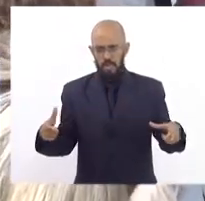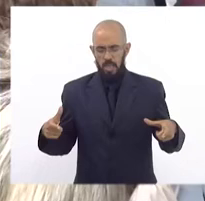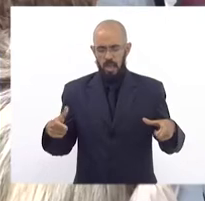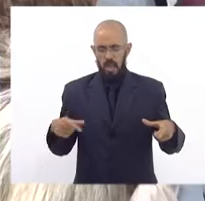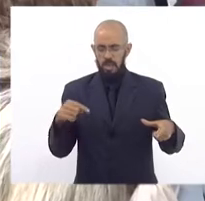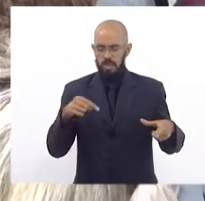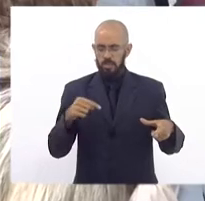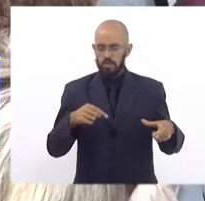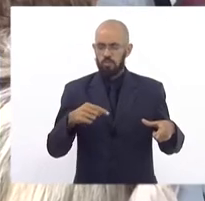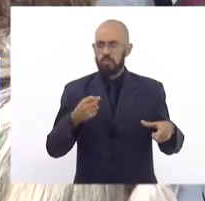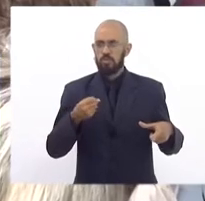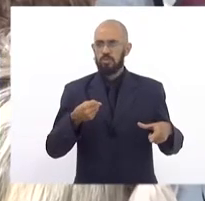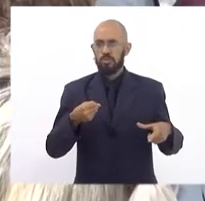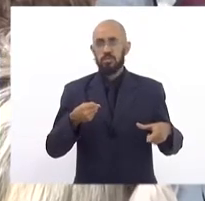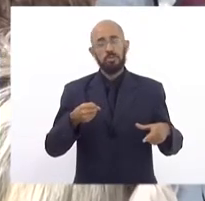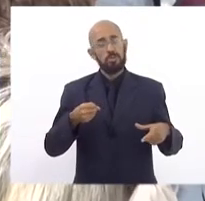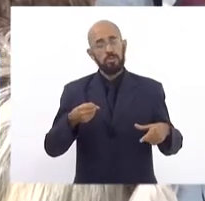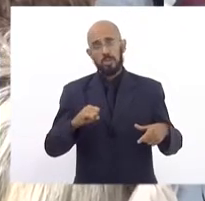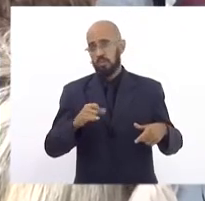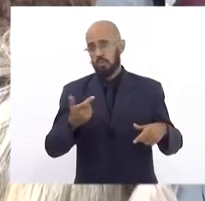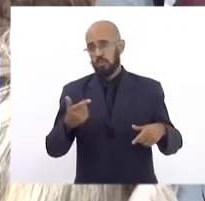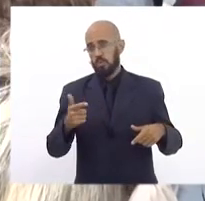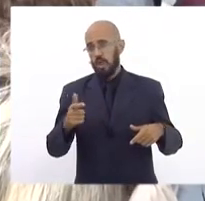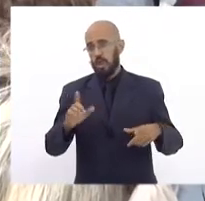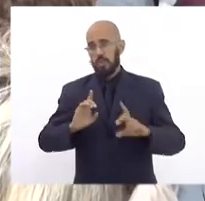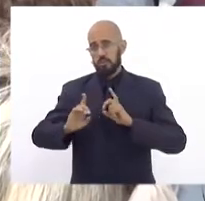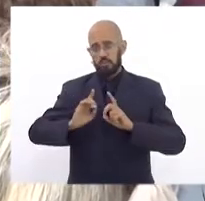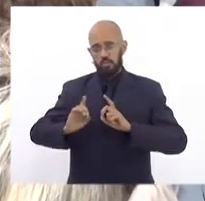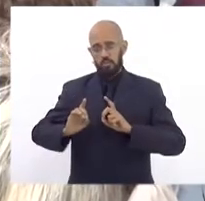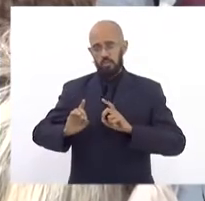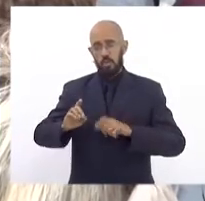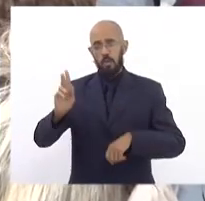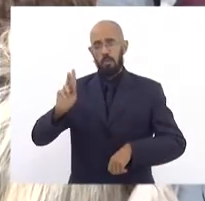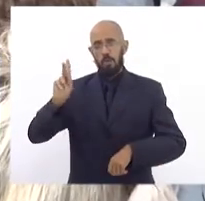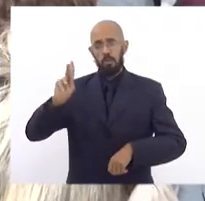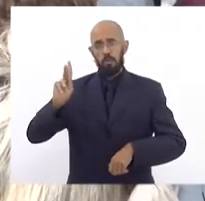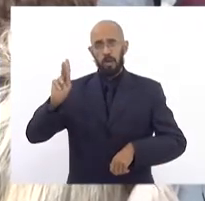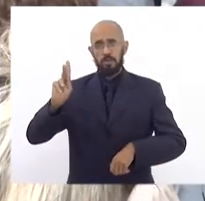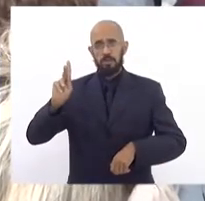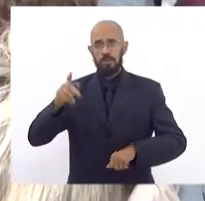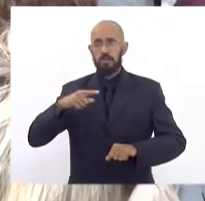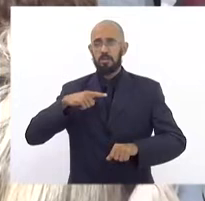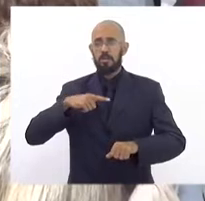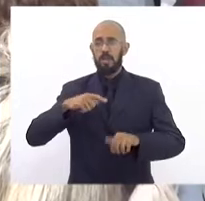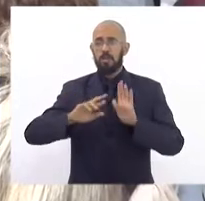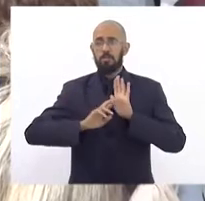não negociar com a Petrobras. Tem aqui representante do IBP.